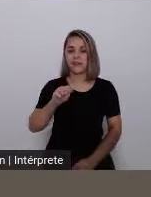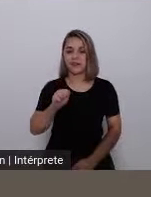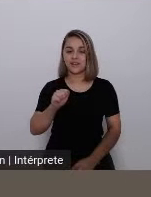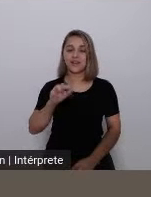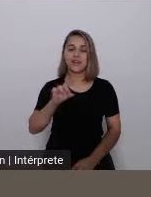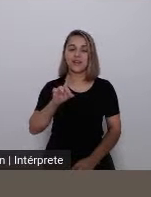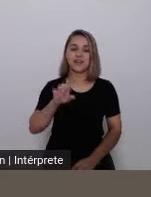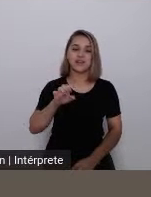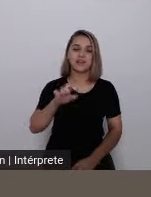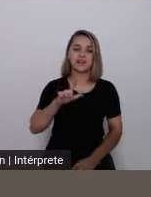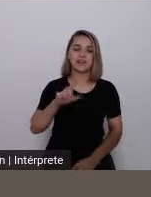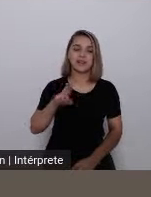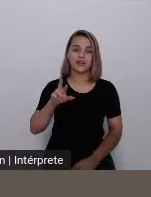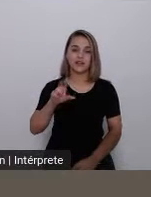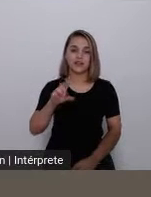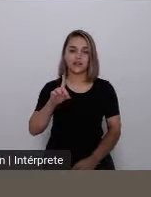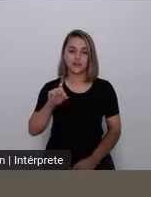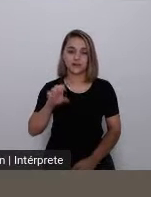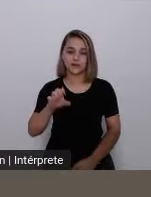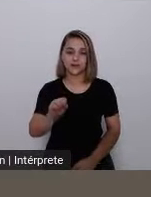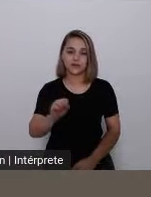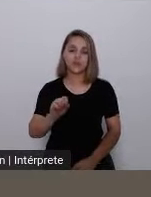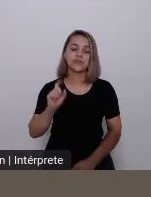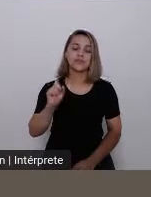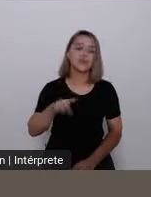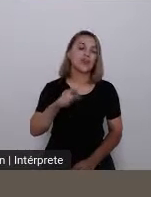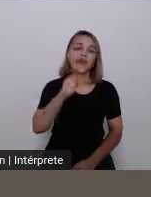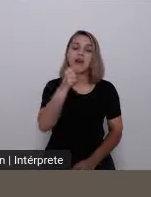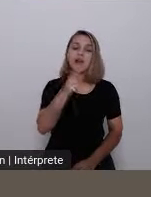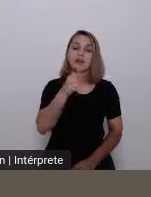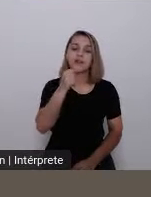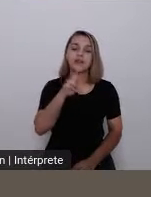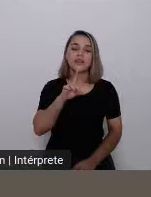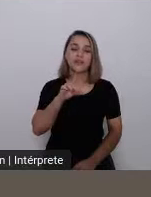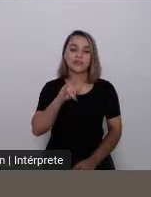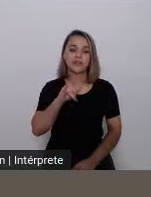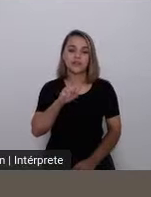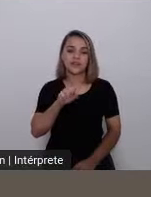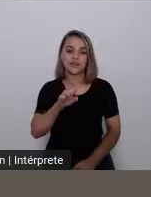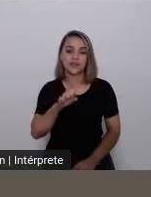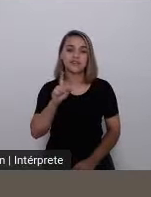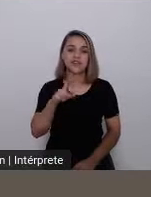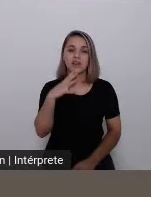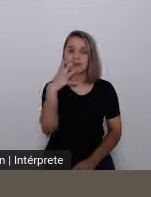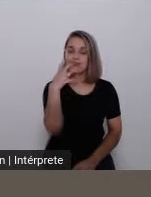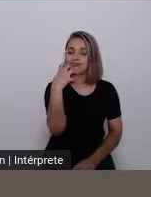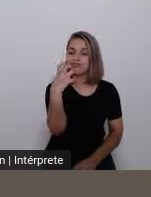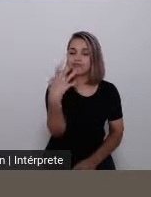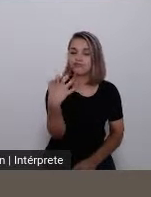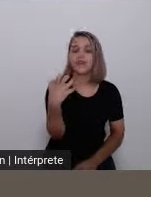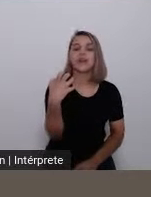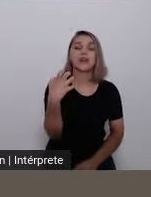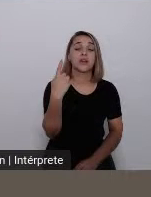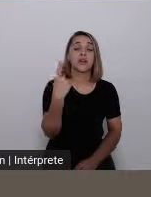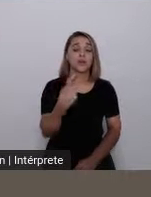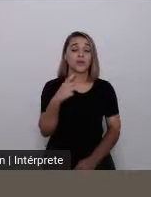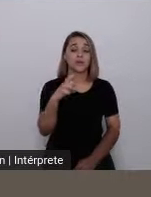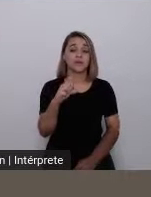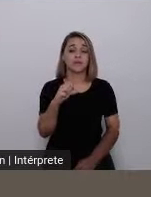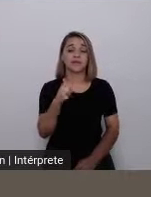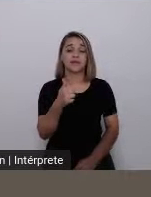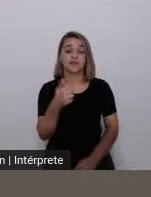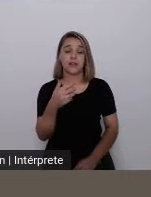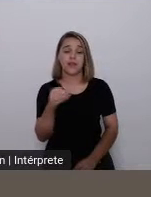Ouzani, apelidada de Daisy, por quem Oswald foi apaixonado no final da década de 10, e que é